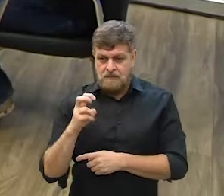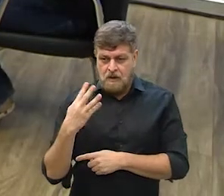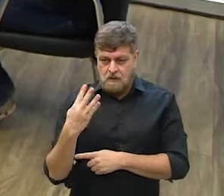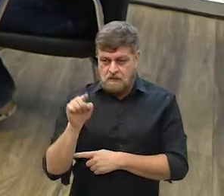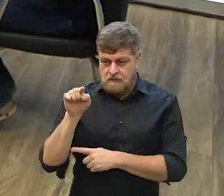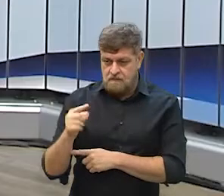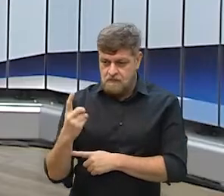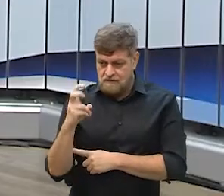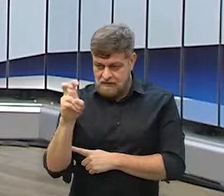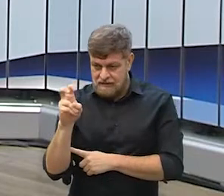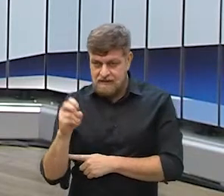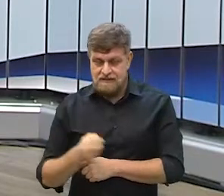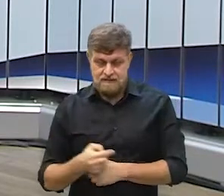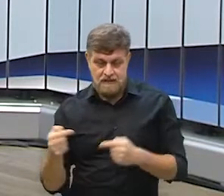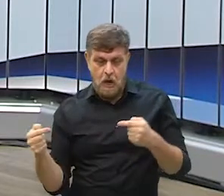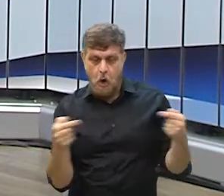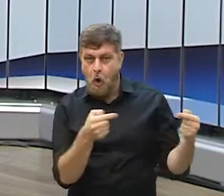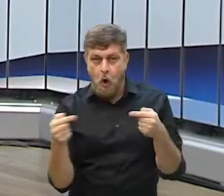54,15 contra